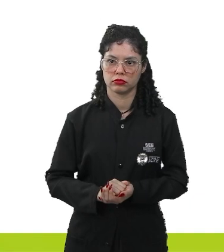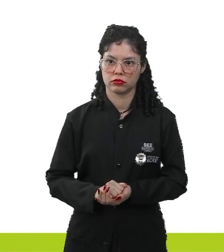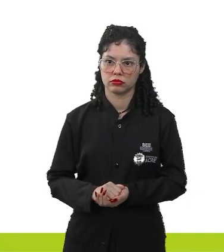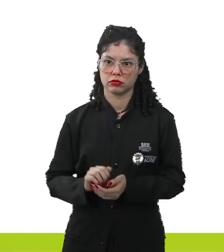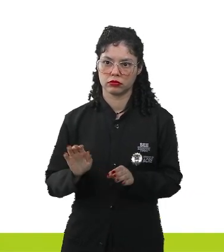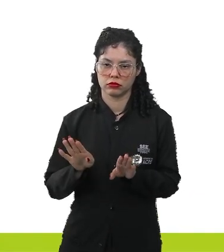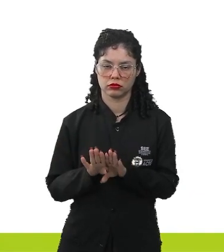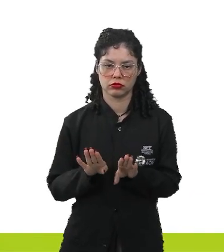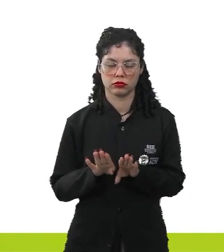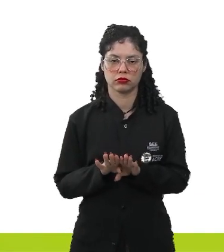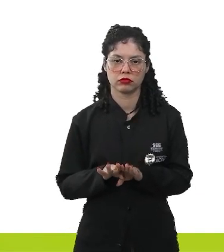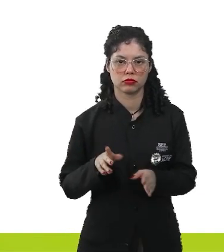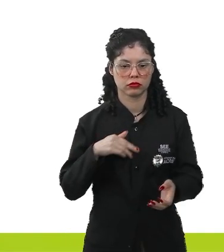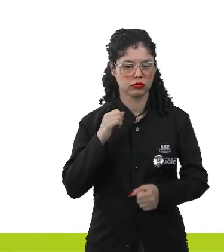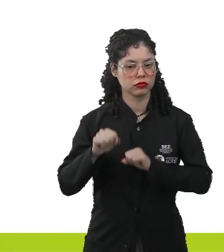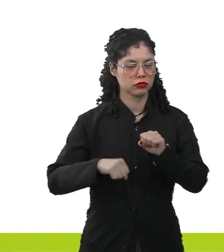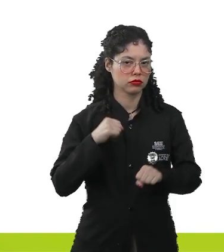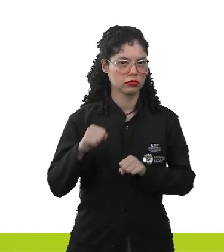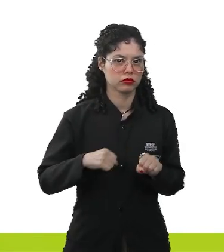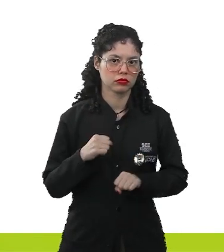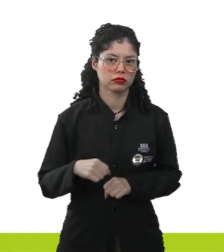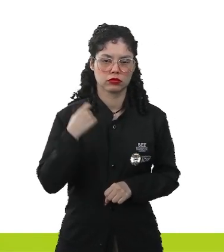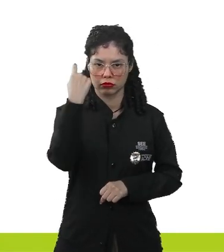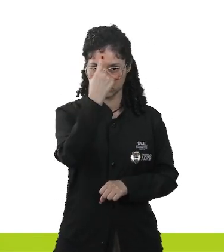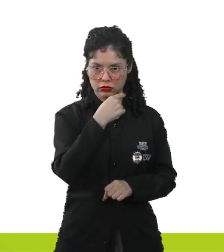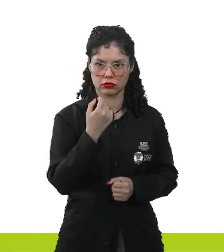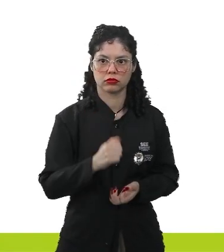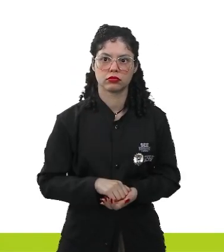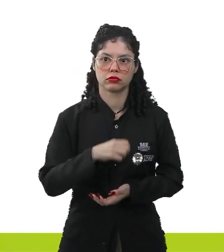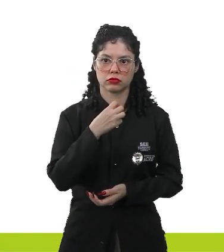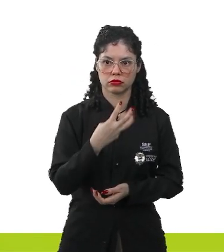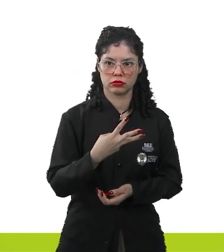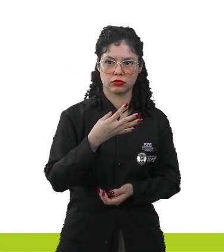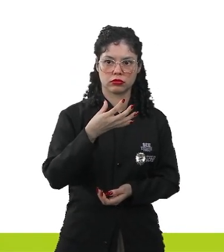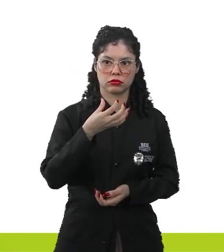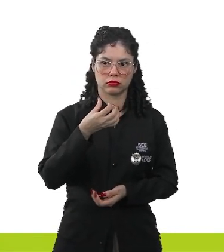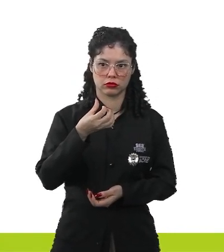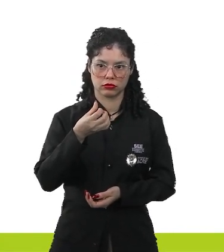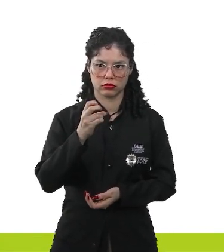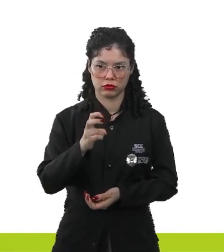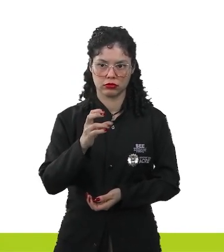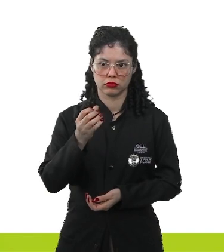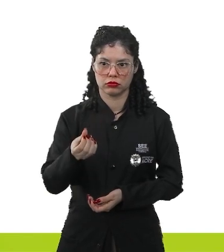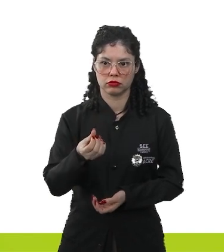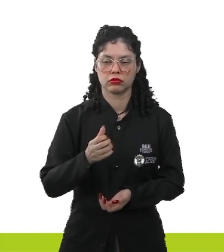Também anda de bicicleta por 1 hora, 356.